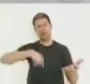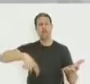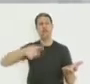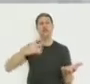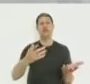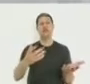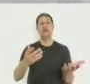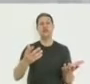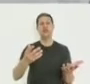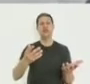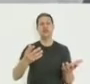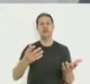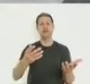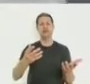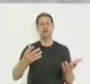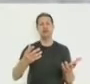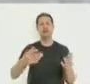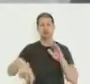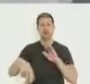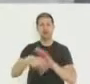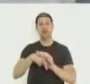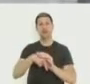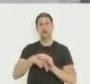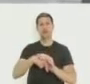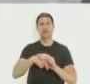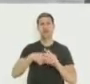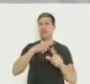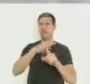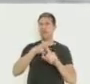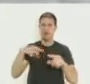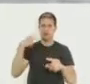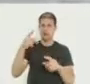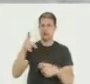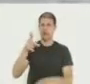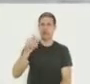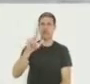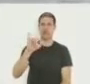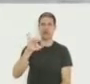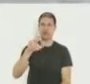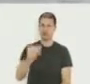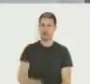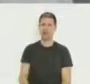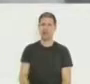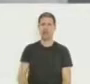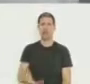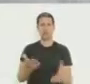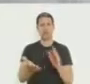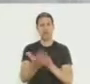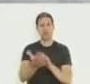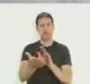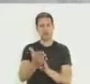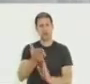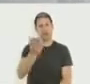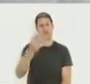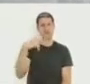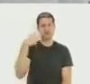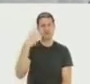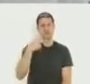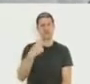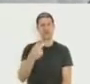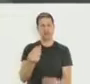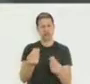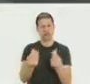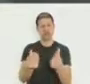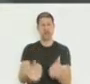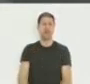partes da solução Vereador palhinha por favor meu querido que lhe parabenizá-la tá pela sensibilidade eu acho que